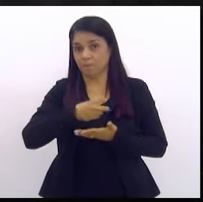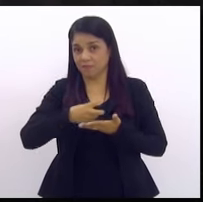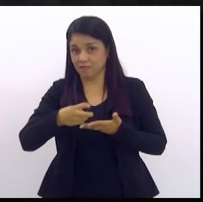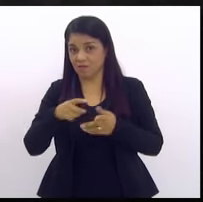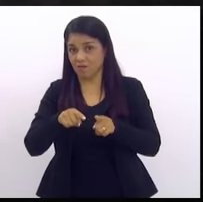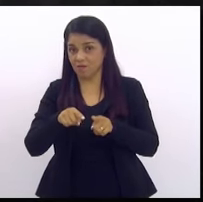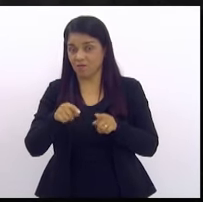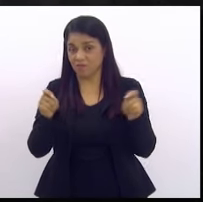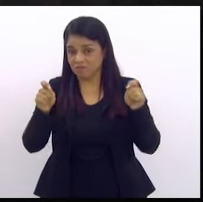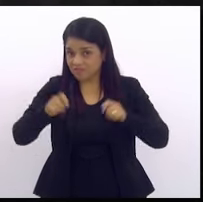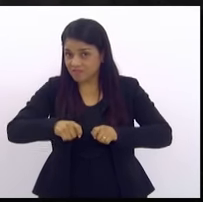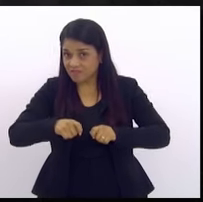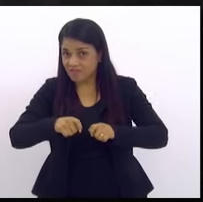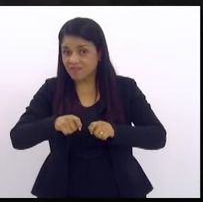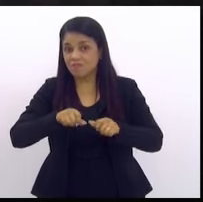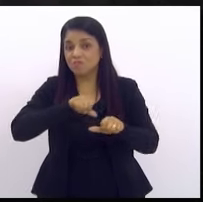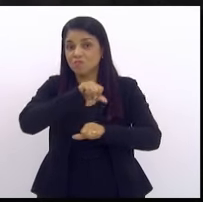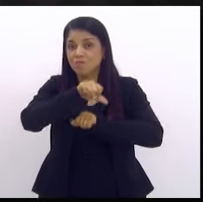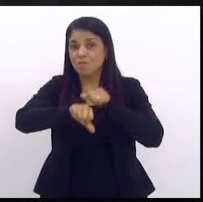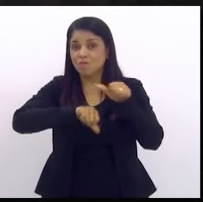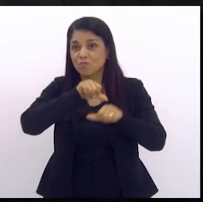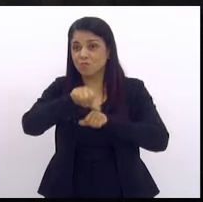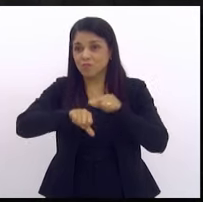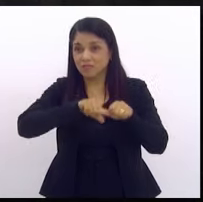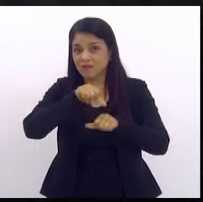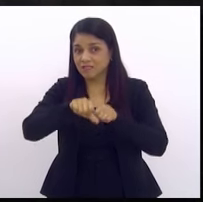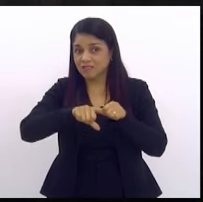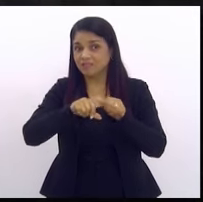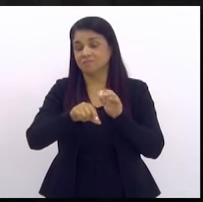possibilidade, onde tem que se mudar aquele excludente de licitude, tá?